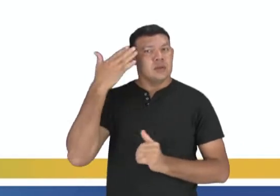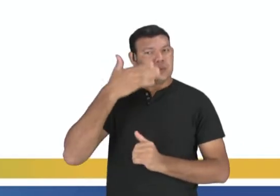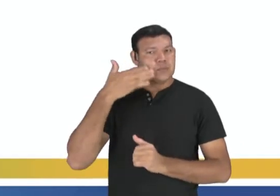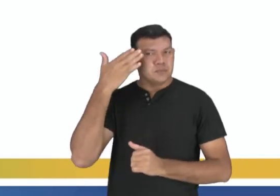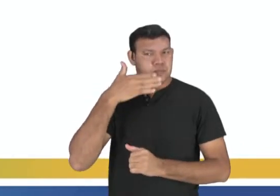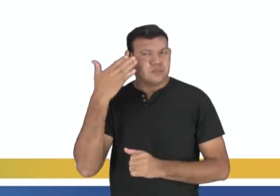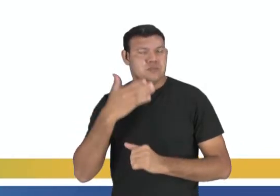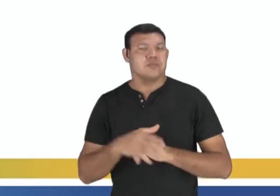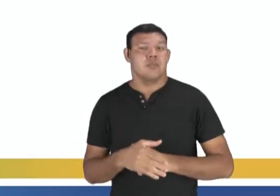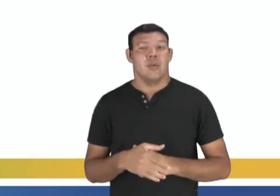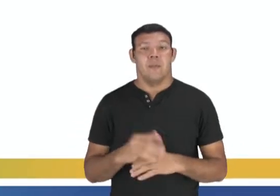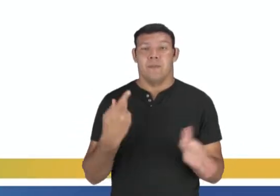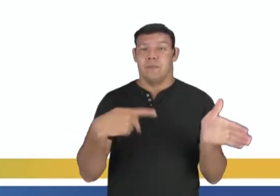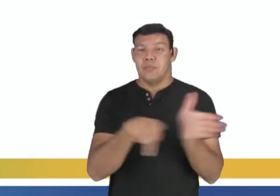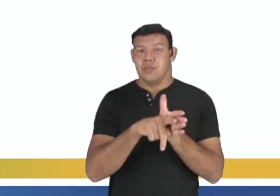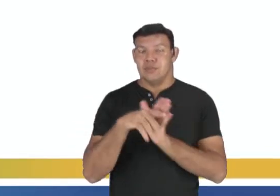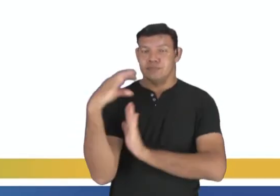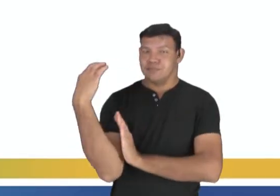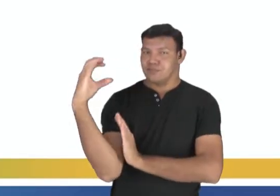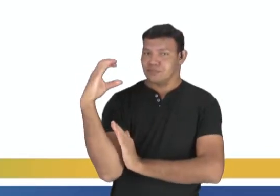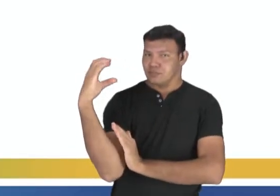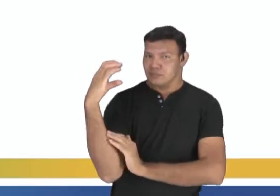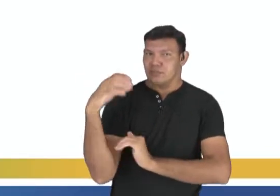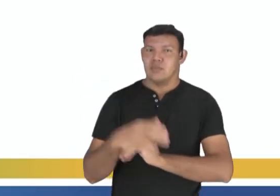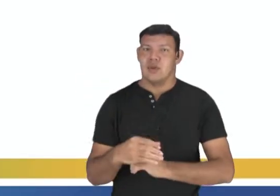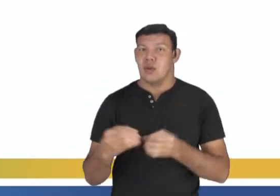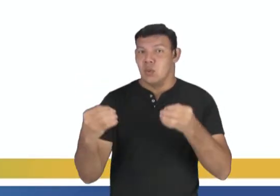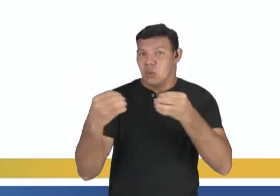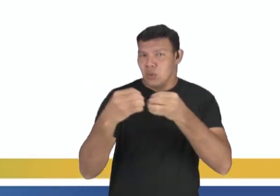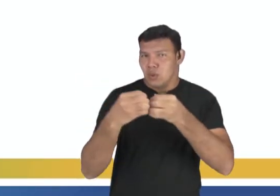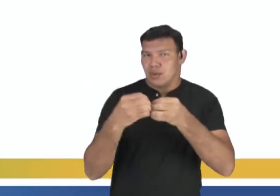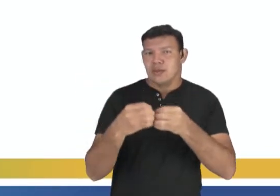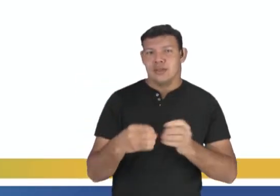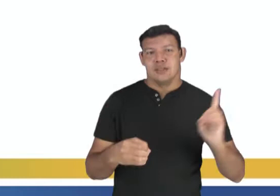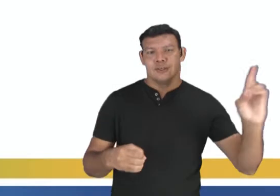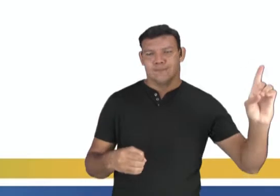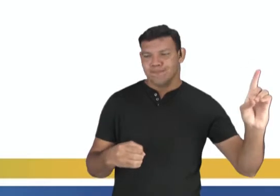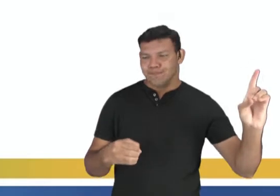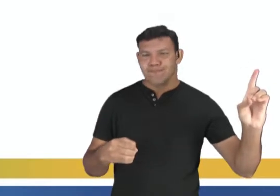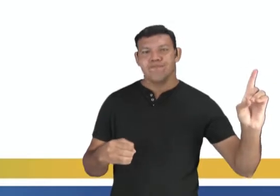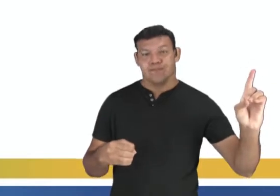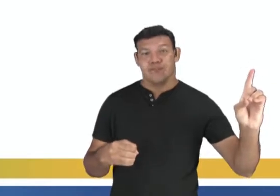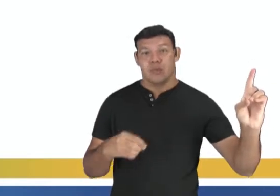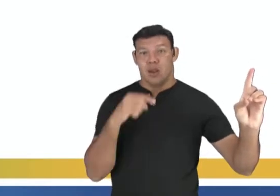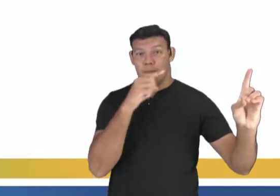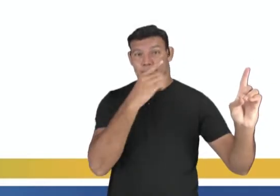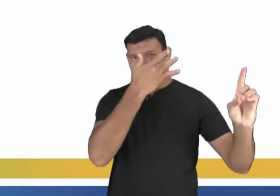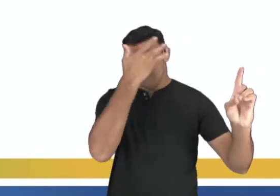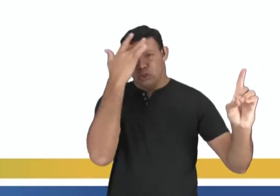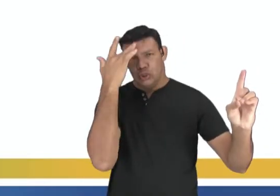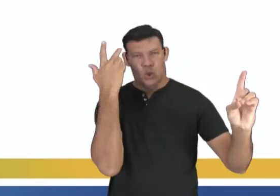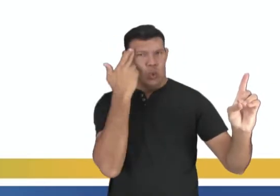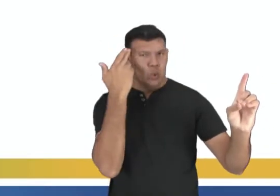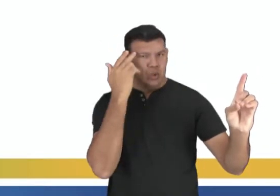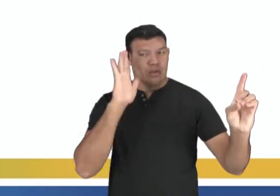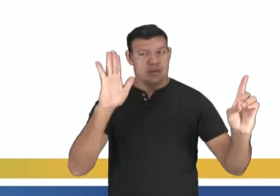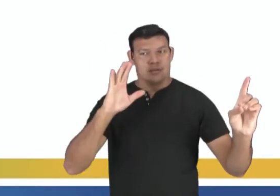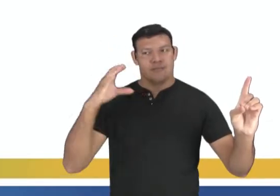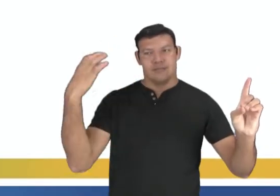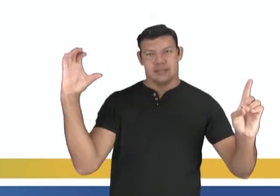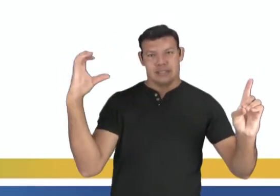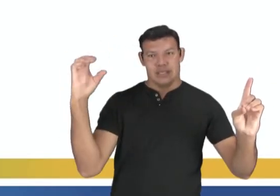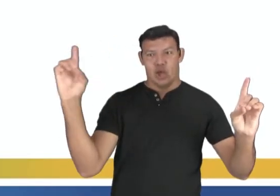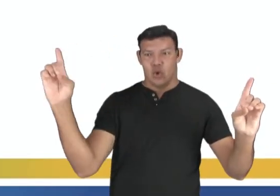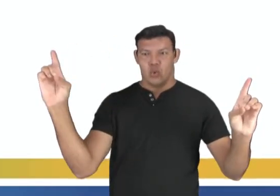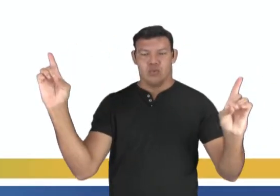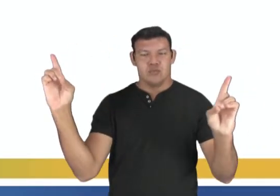discurso hermético da ciência. Ou seja, ele aproxima nós, que somos leigos, do discurso